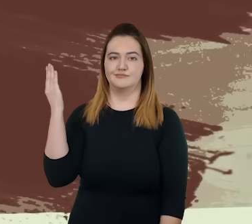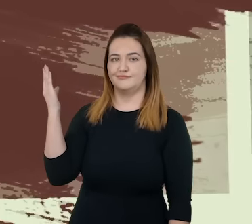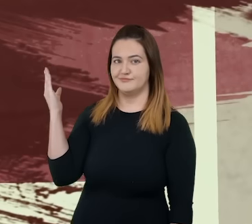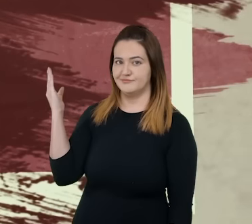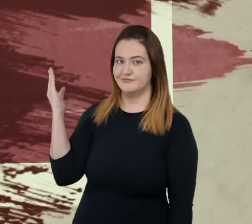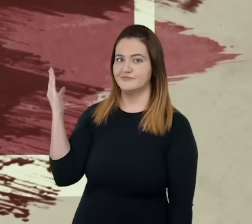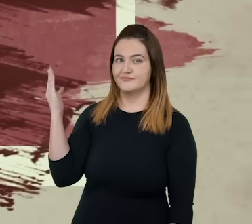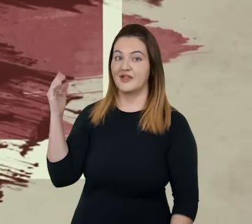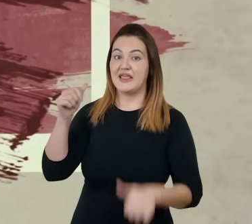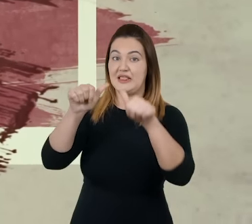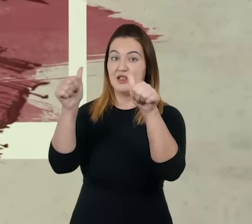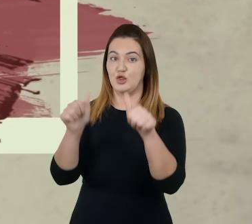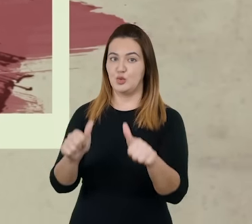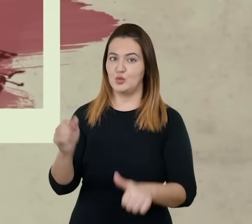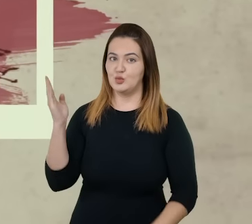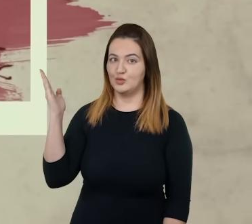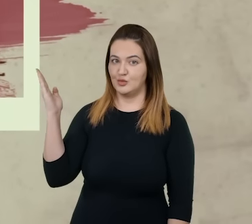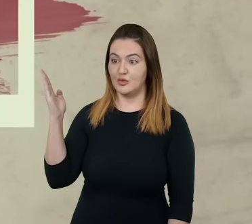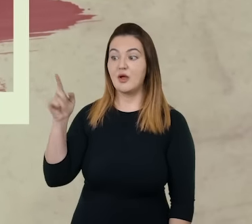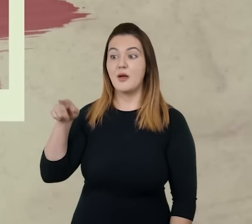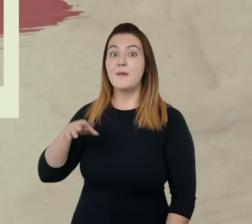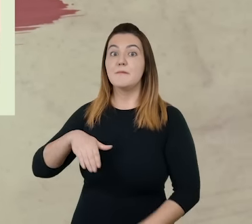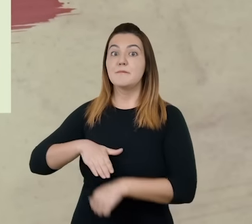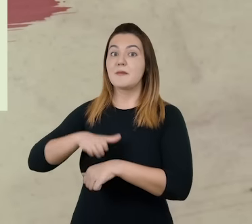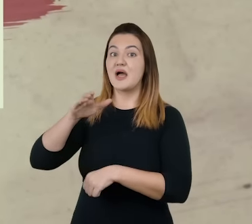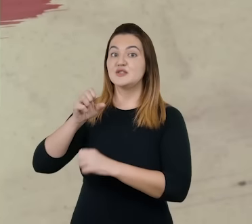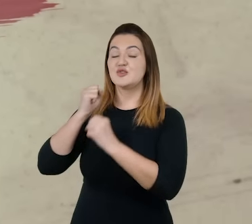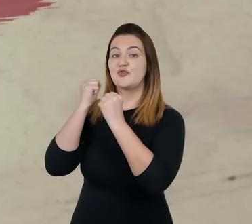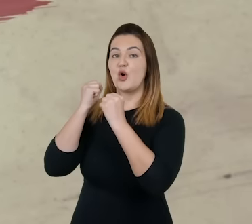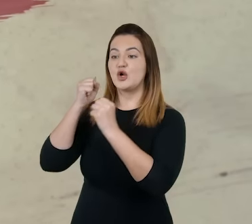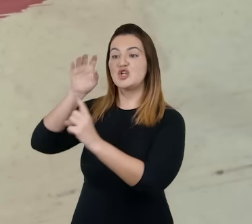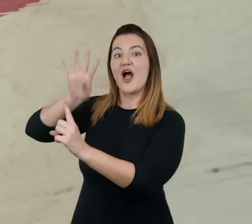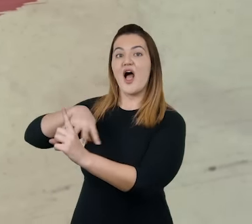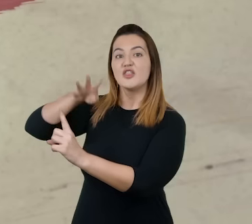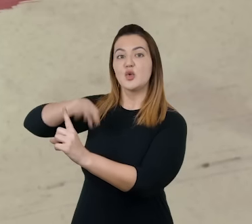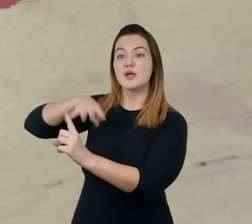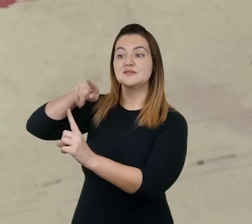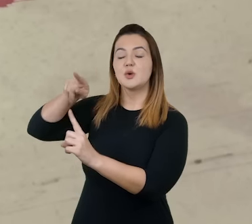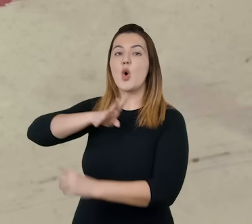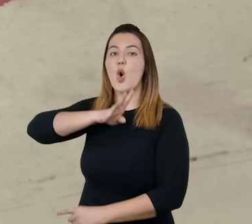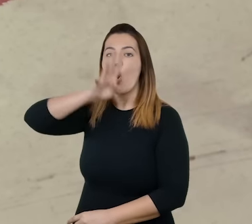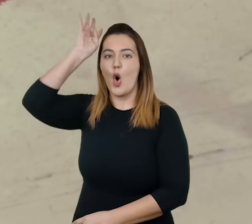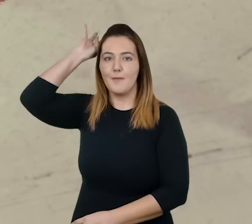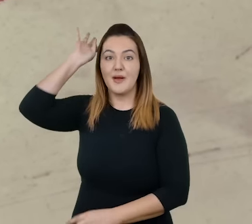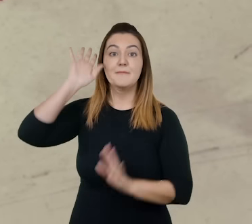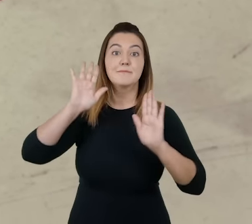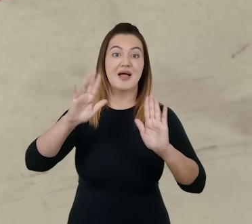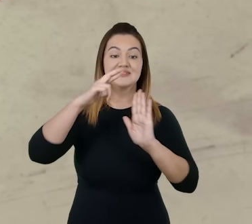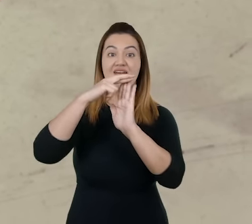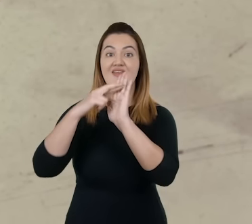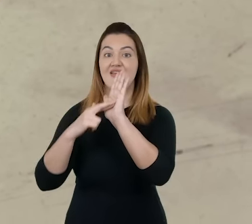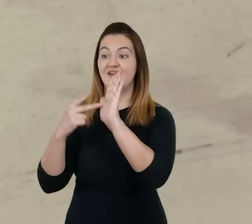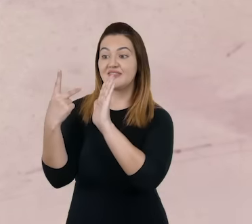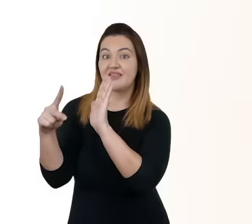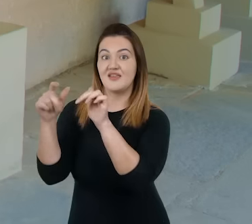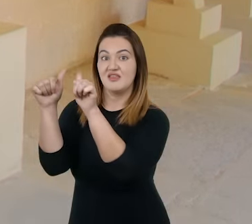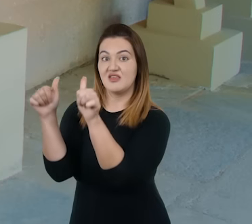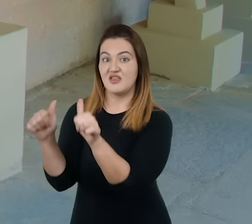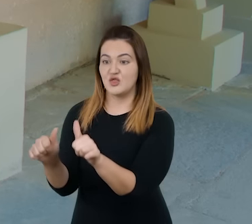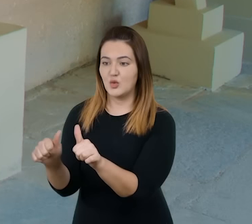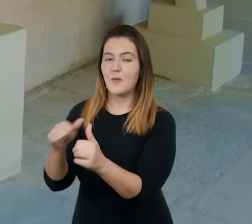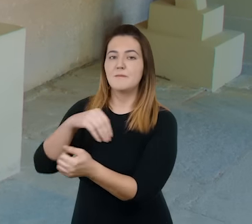Embora o culto dela ficou mais forte em Roma após a época do apóstolo Paulo, a própria liturgia dessa deusa, com